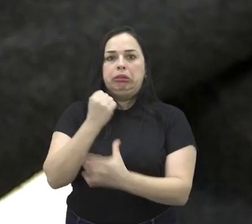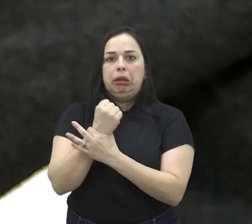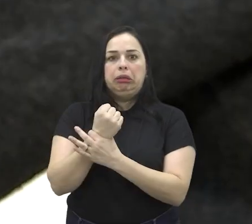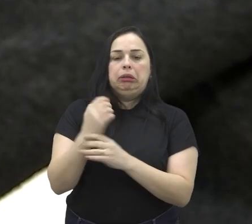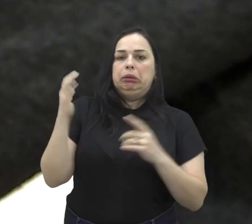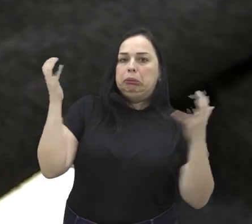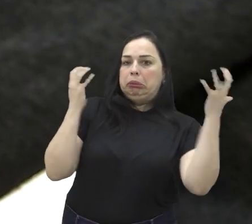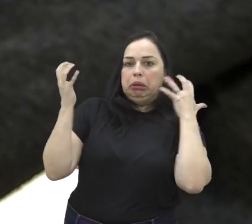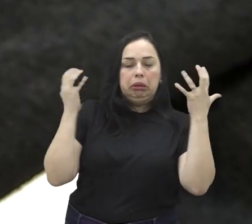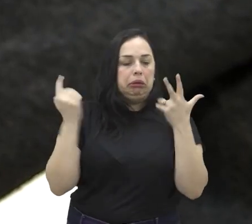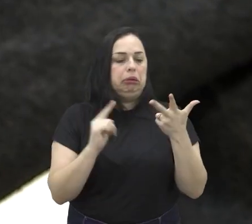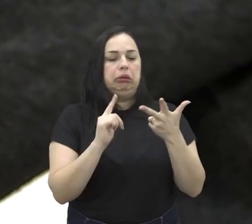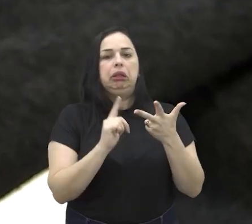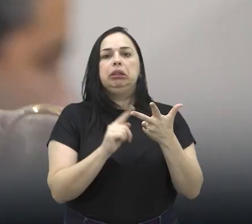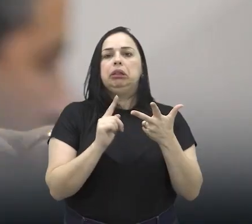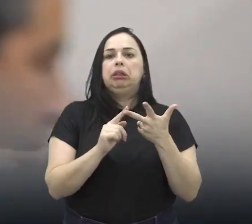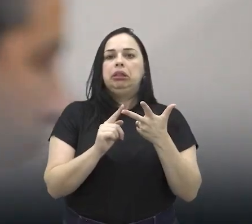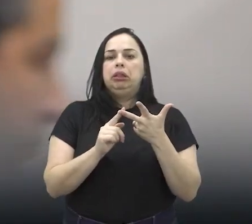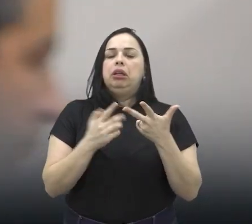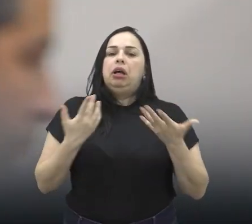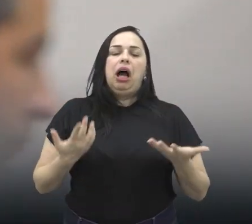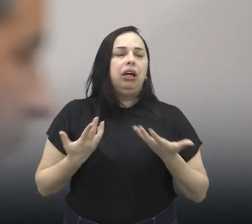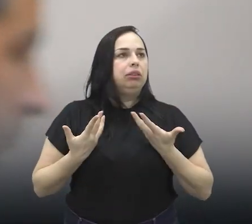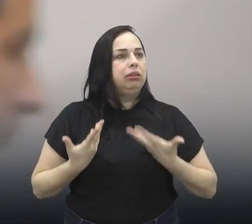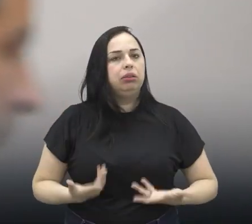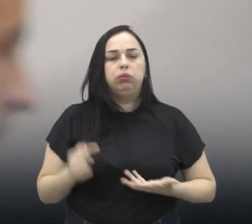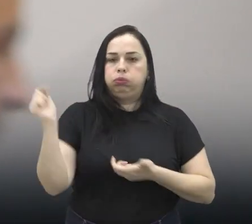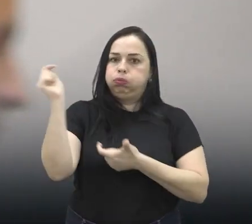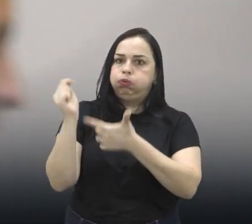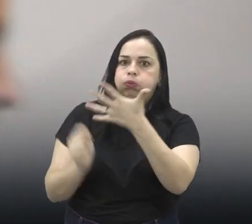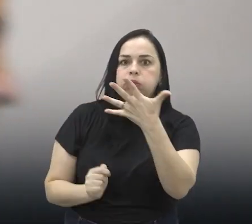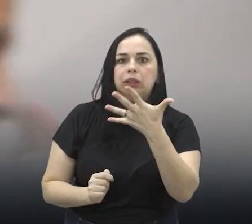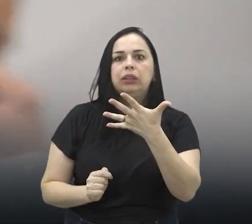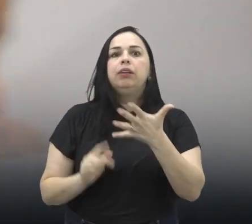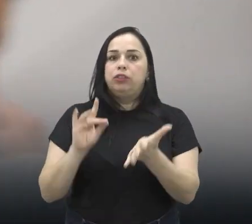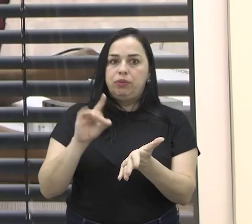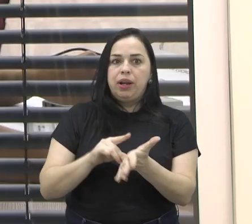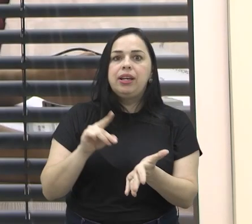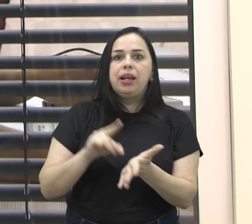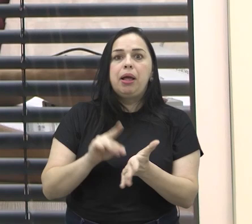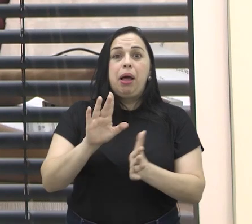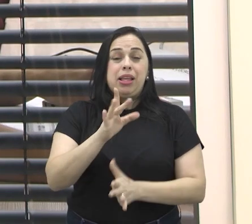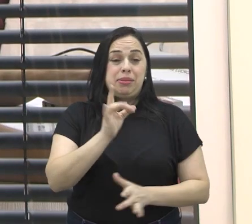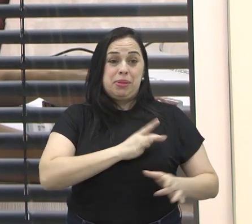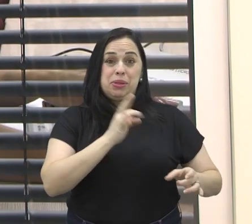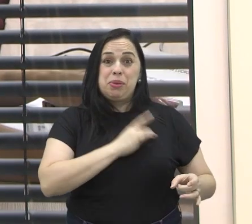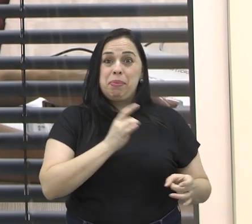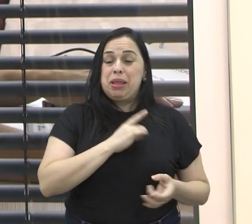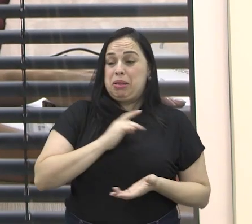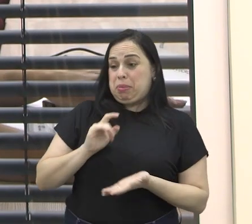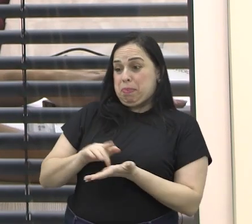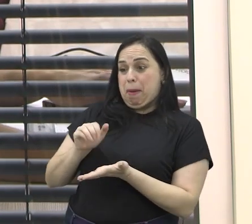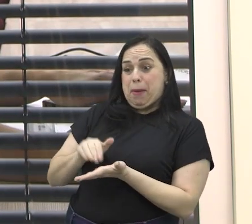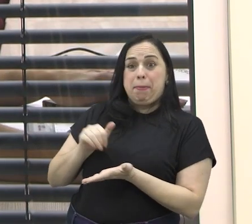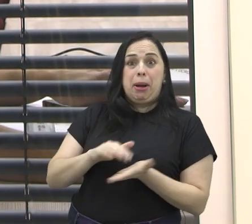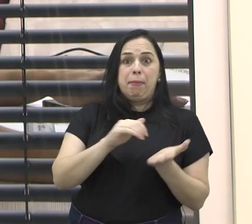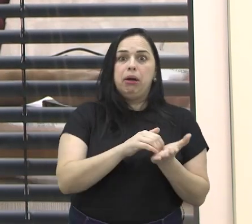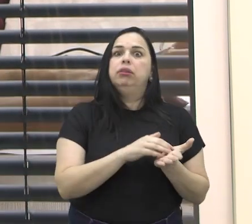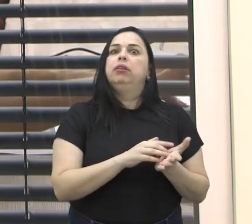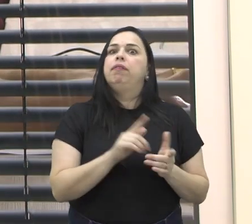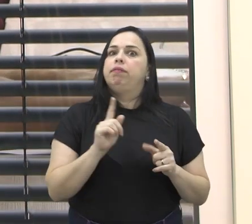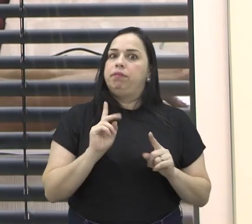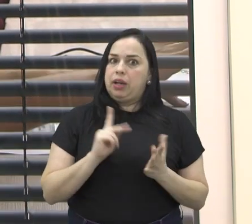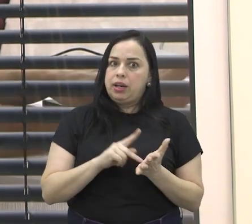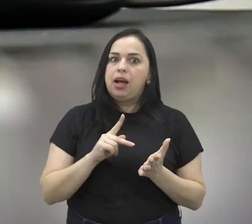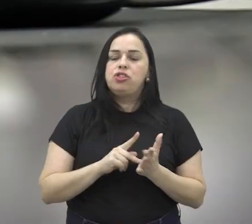financeira, pressão no ambiente de trabalho, perda de identidade, motivos não faltam. Fato é que o medo de ser demitido é